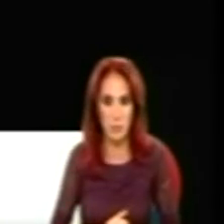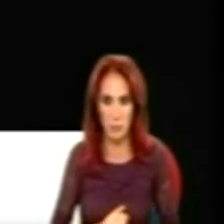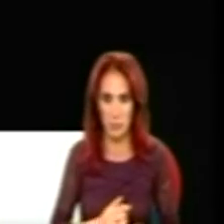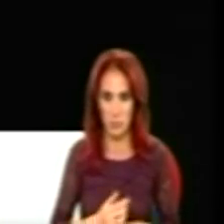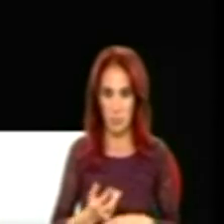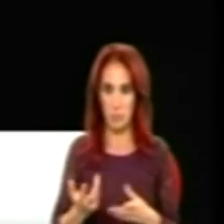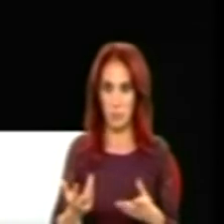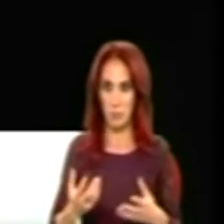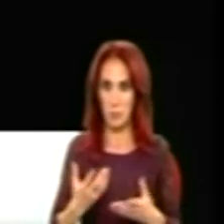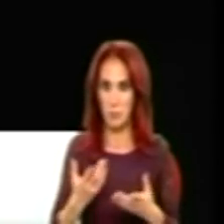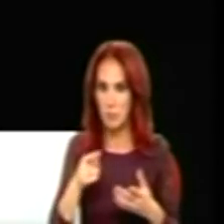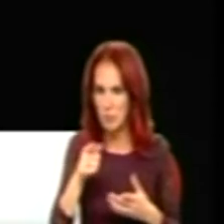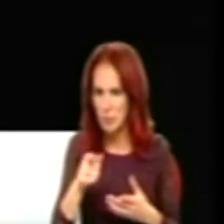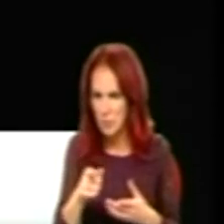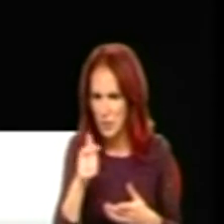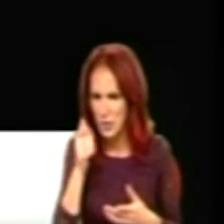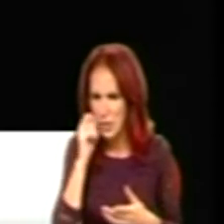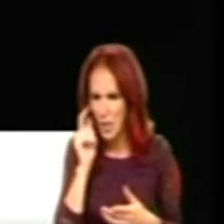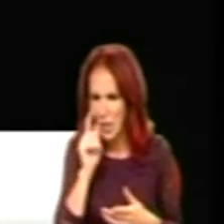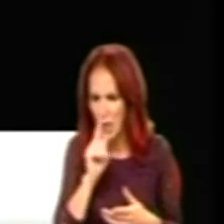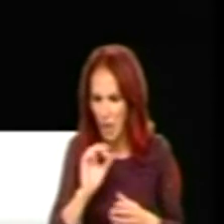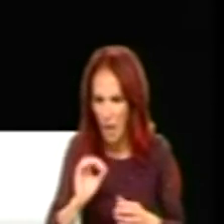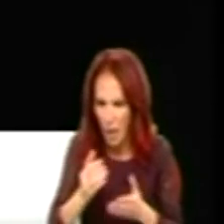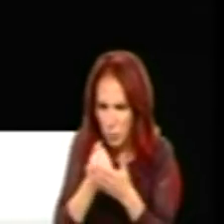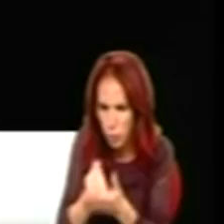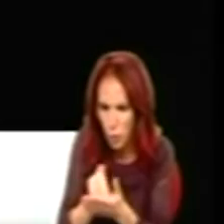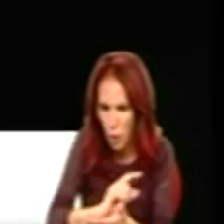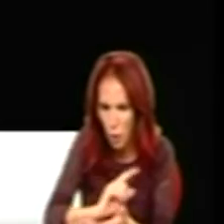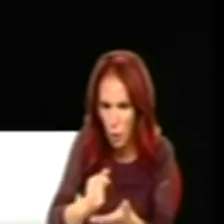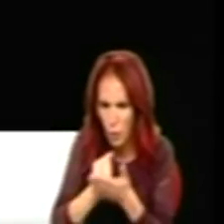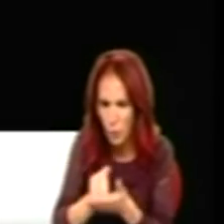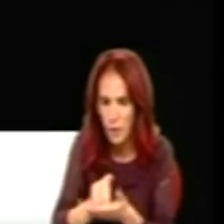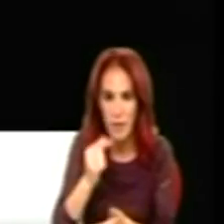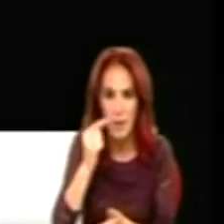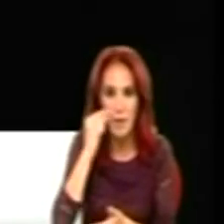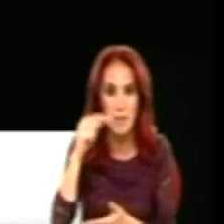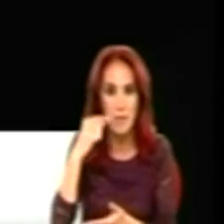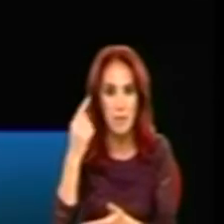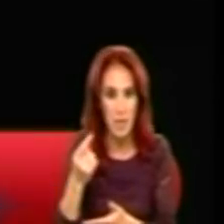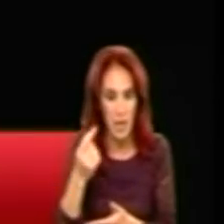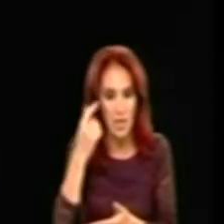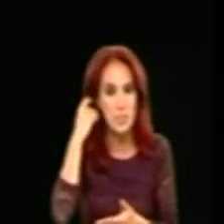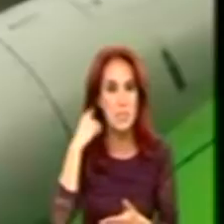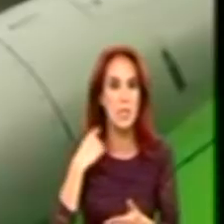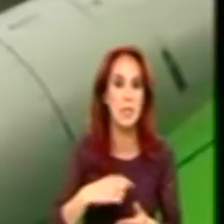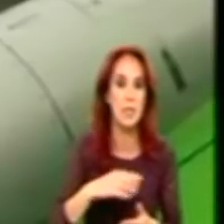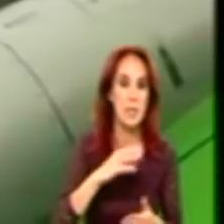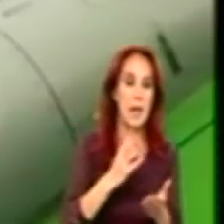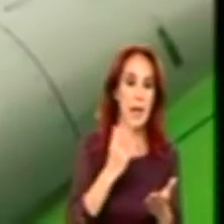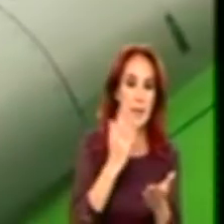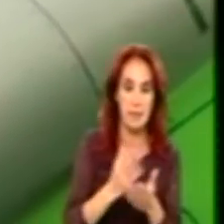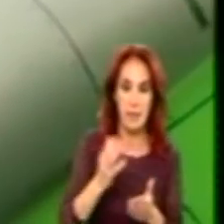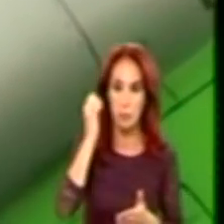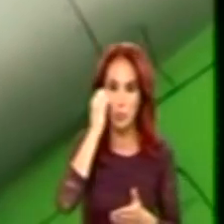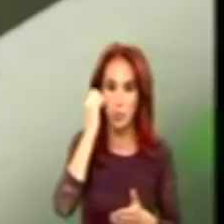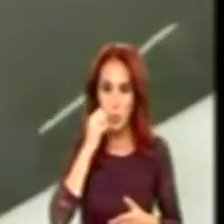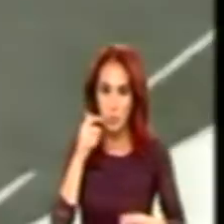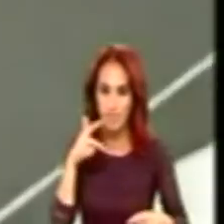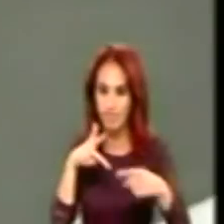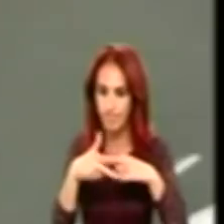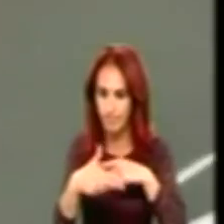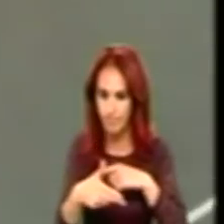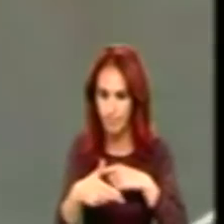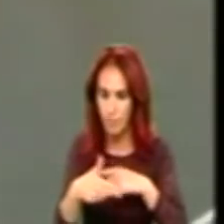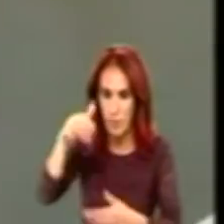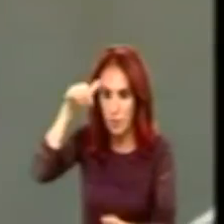o que ainda hoje ouvi na comunicação social, nas televisões. E se eles dizem isto, eles lá saberão porquê. A verdade é